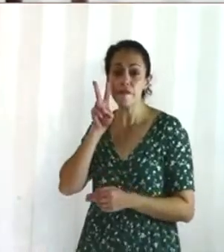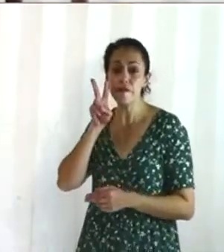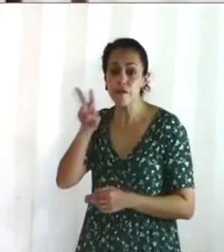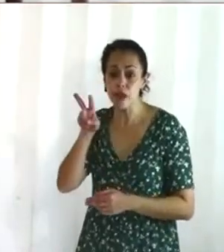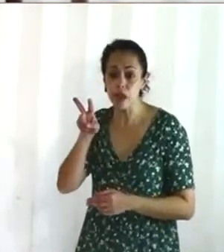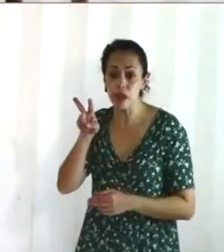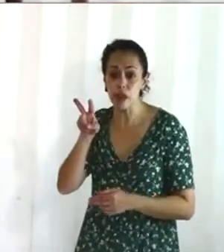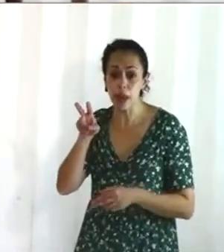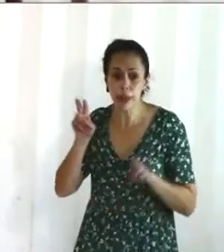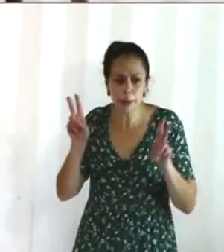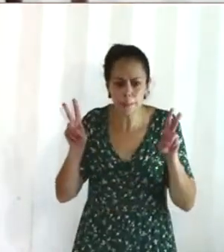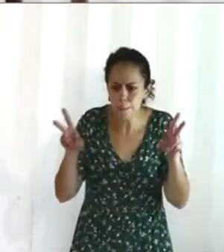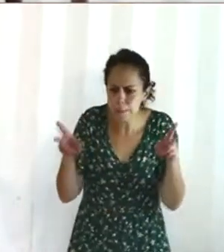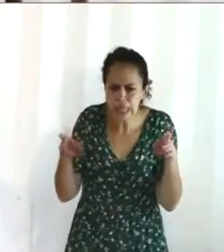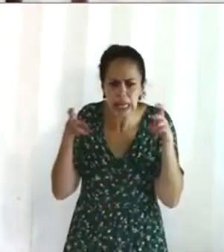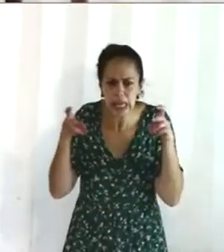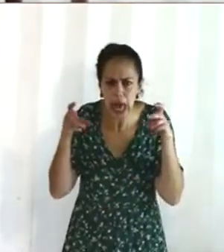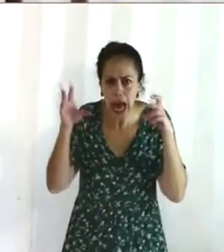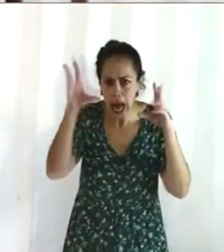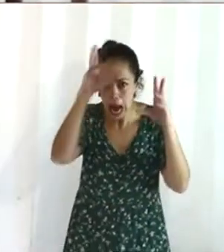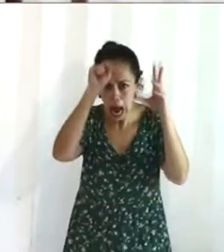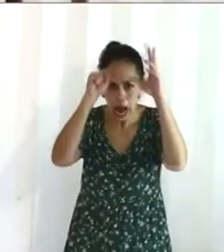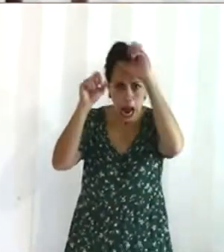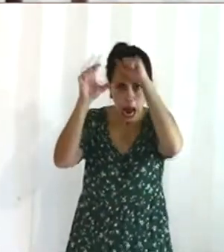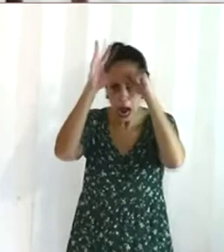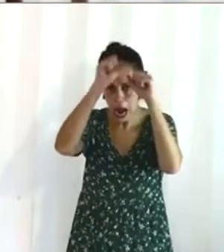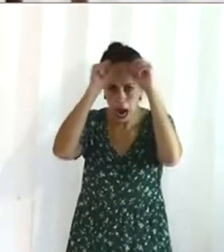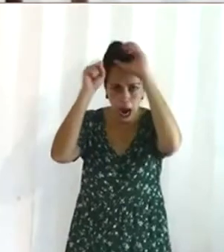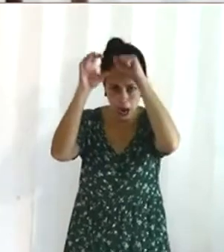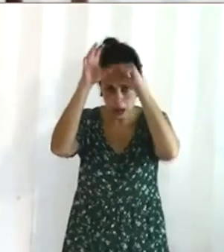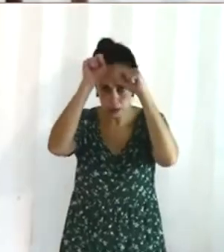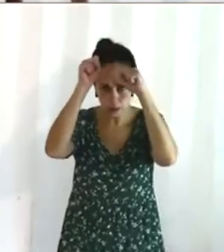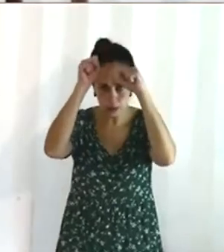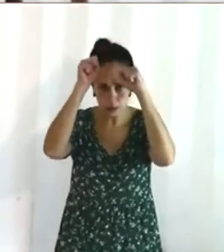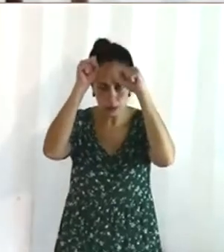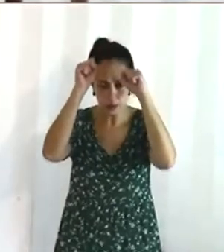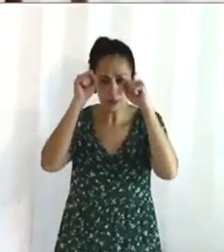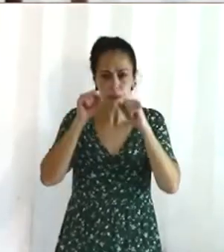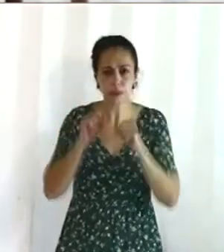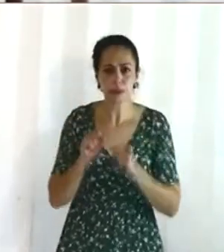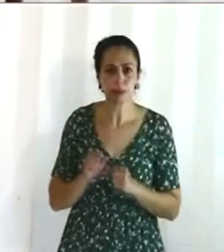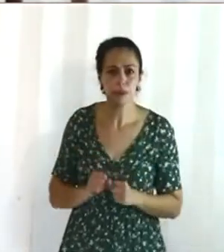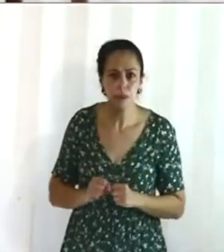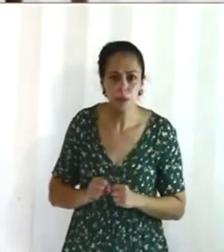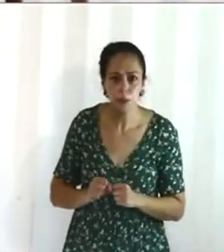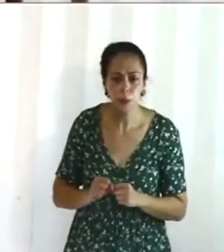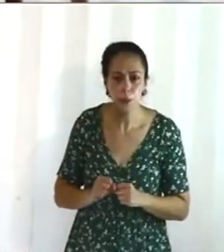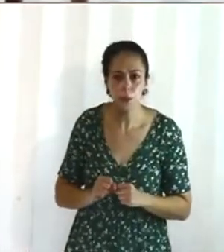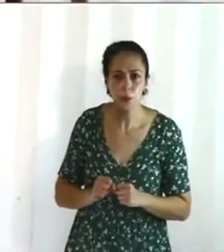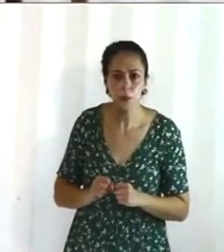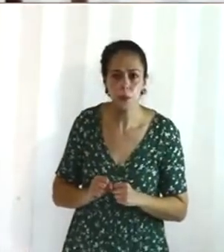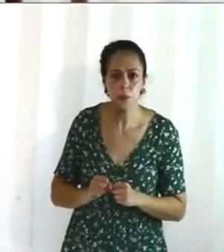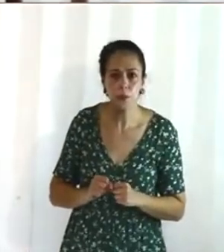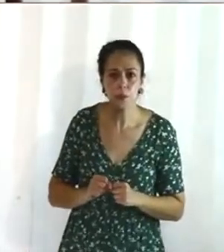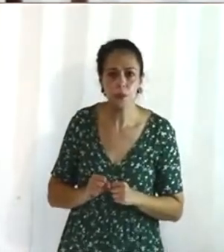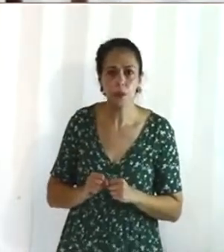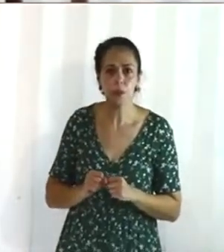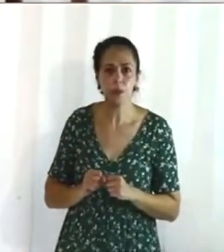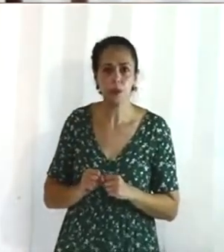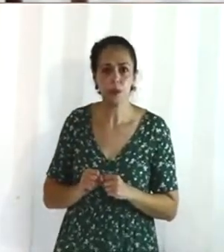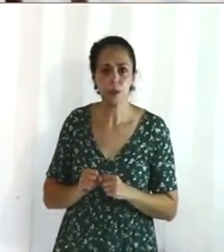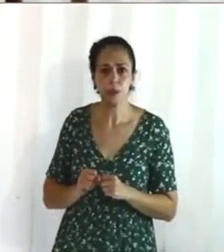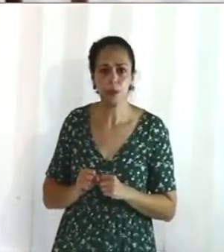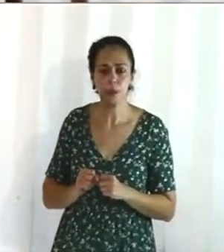mãos apalparam com respeito ao verbo da vida. Ele vai fazer referência ao Evangelho, quando ele diz que